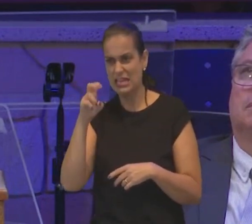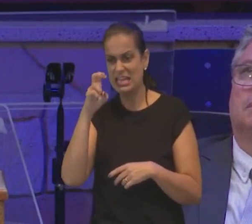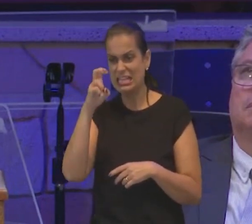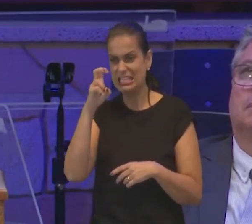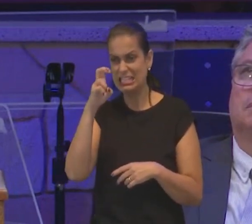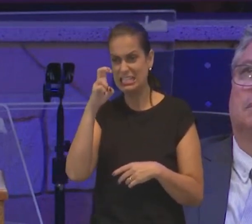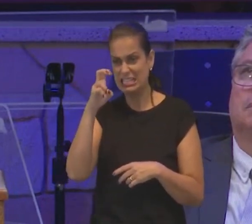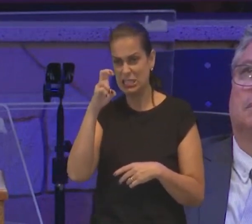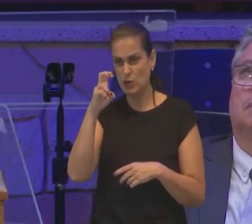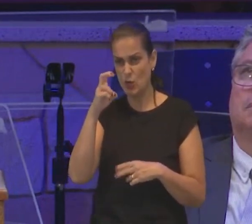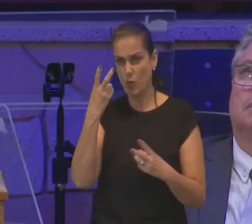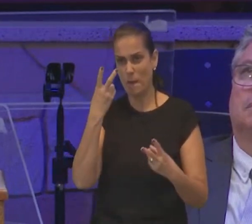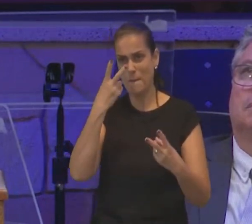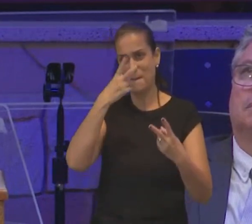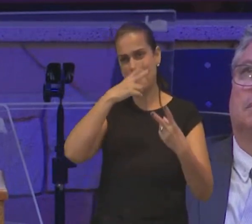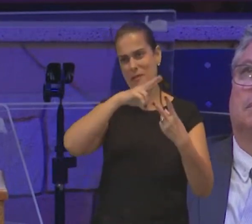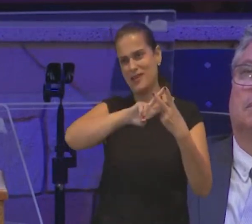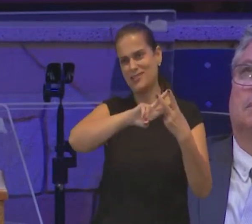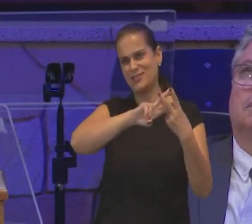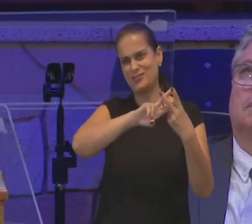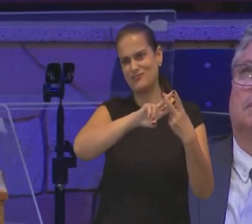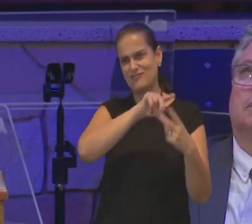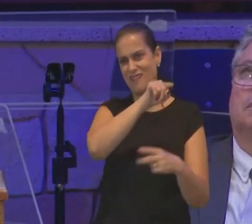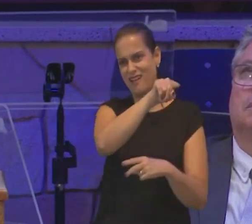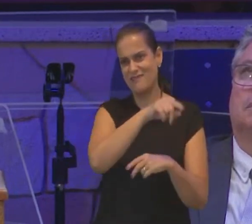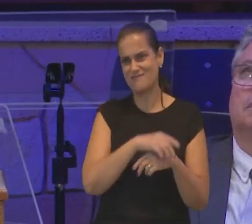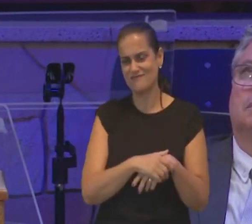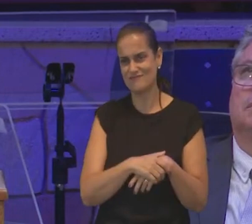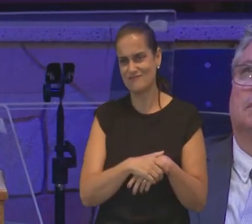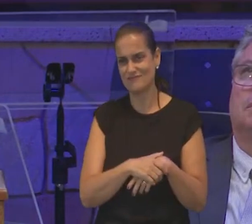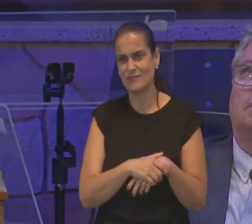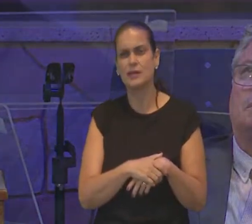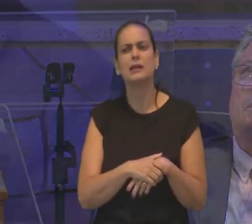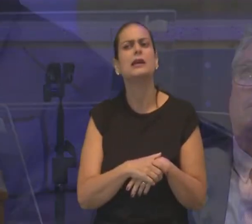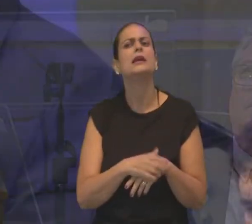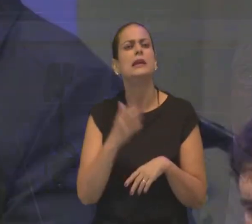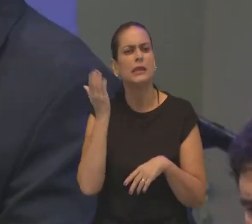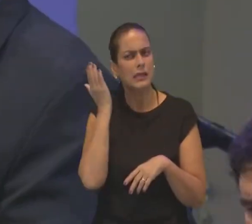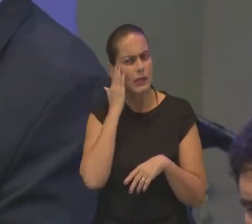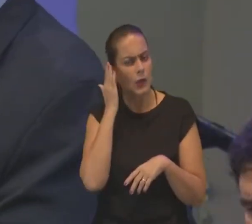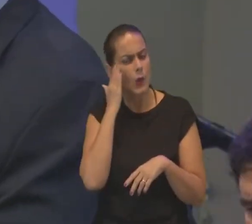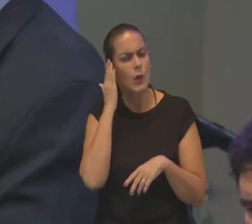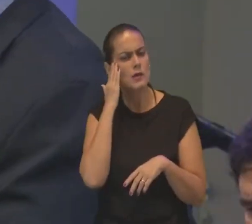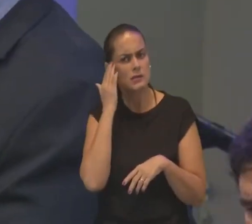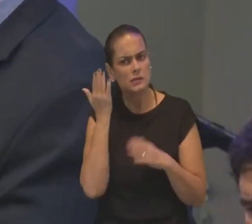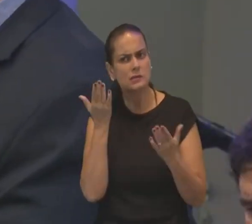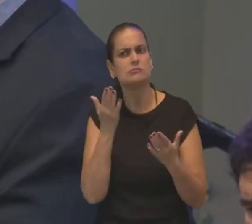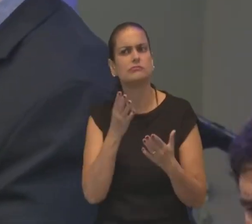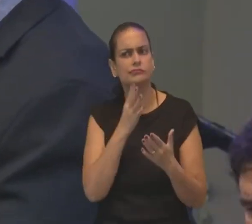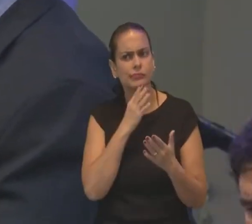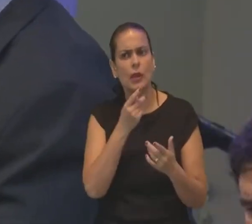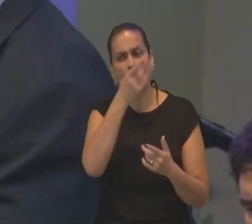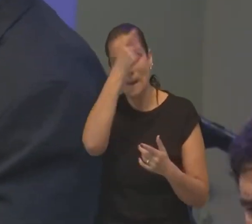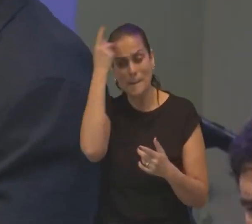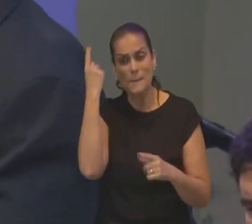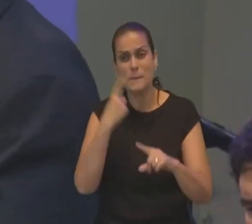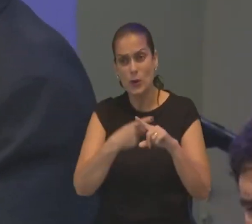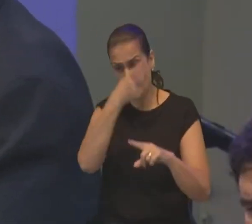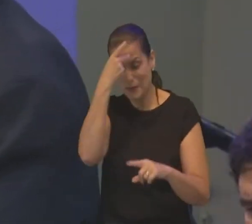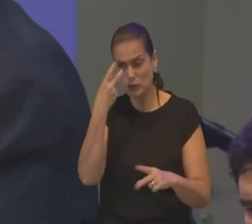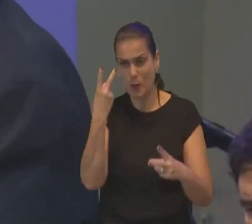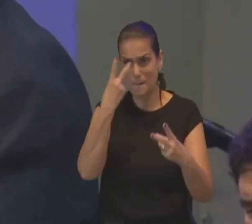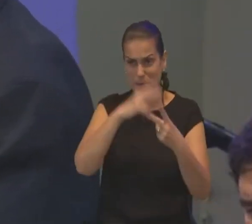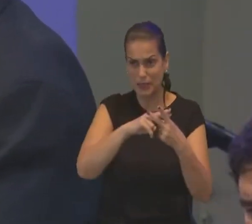presídios federais no Brasil. E a gente acaba conhecendo todos os presos federais, porque eles fazem rodízio nos 5